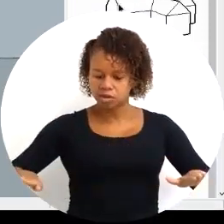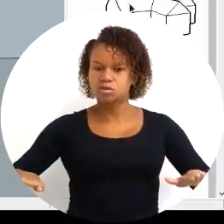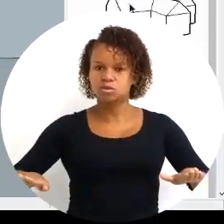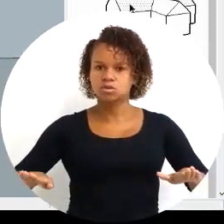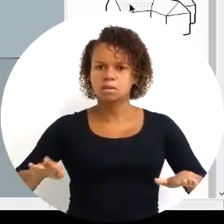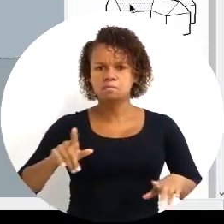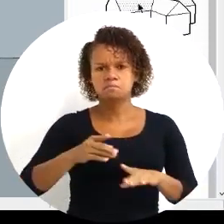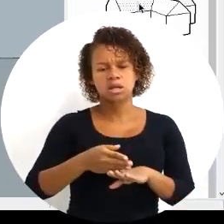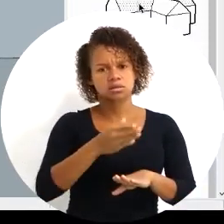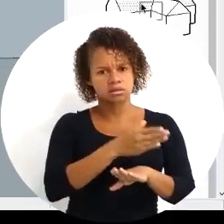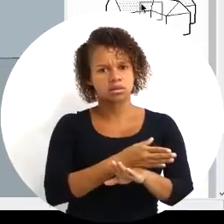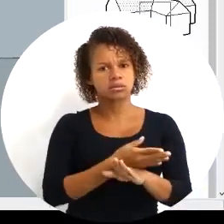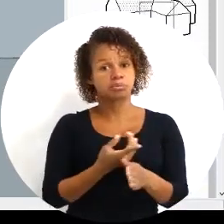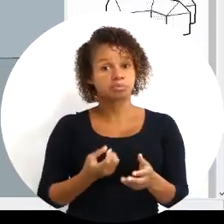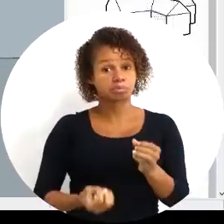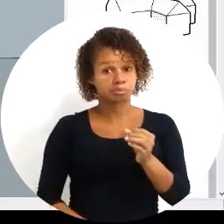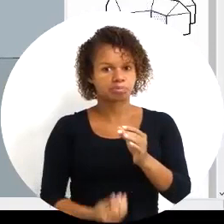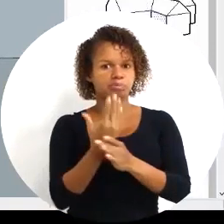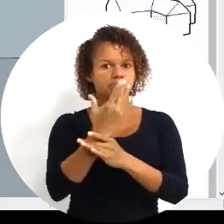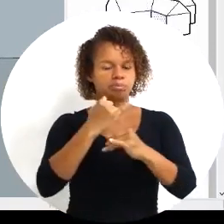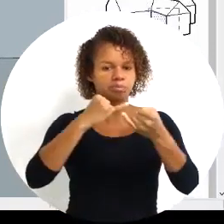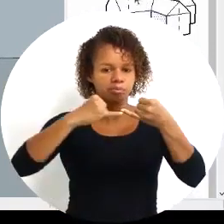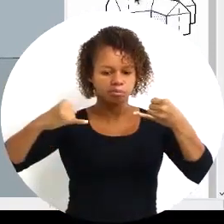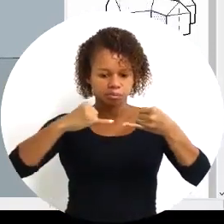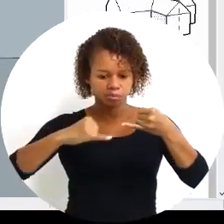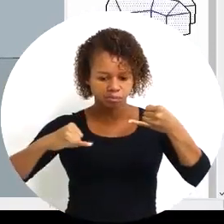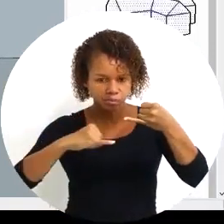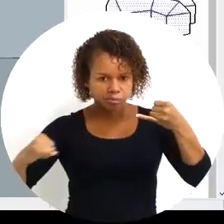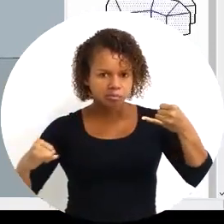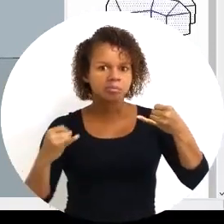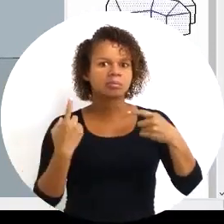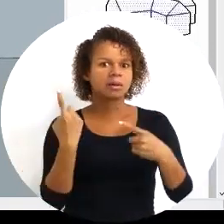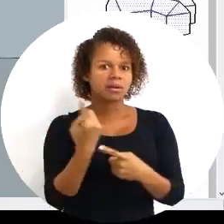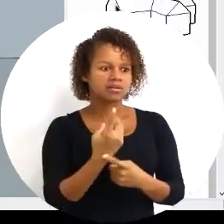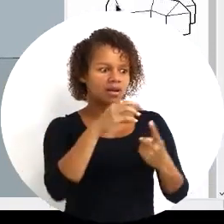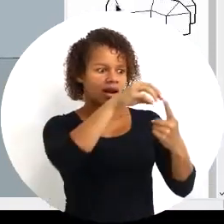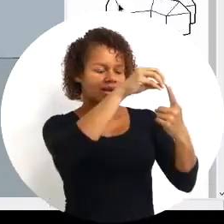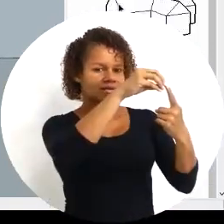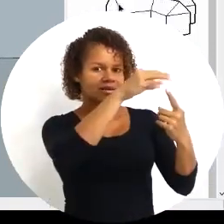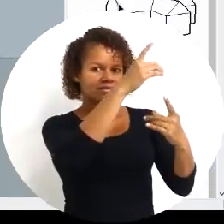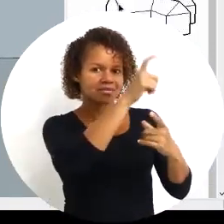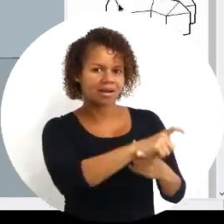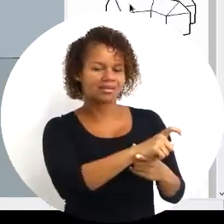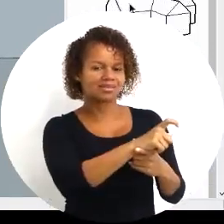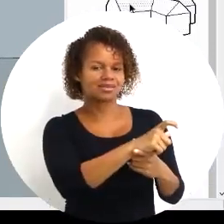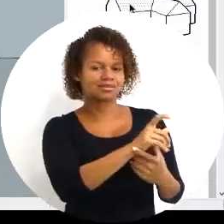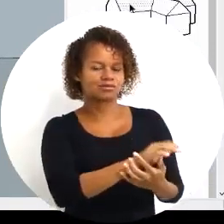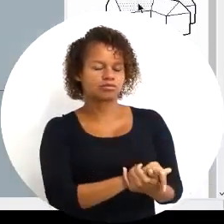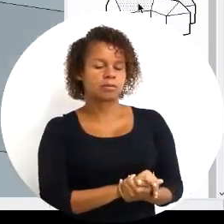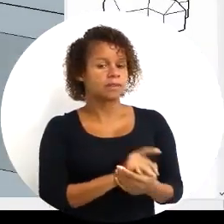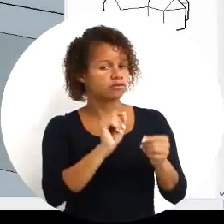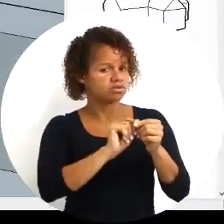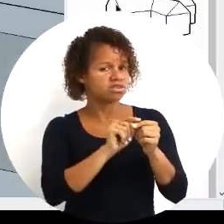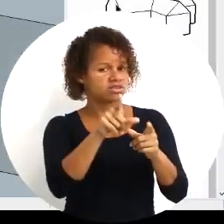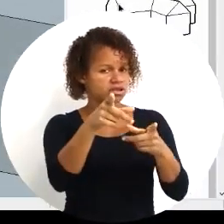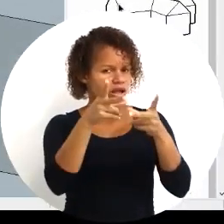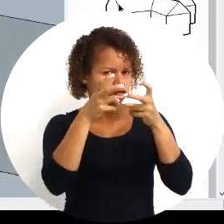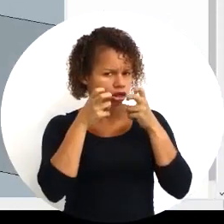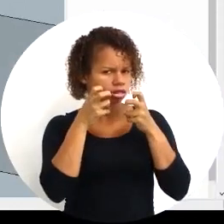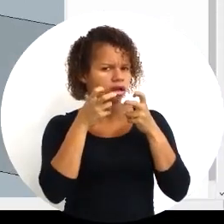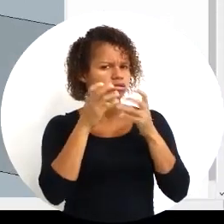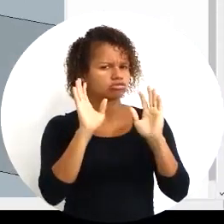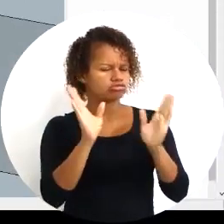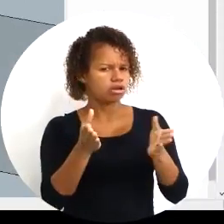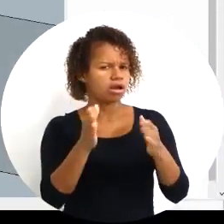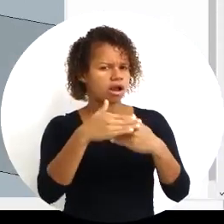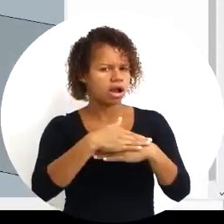piso externo, mas antes disso vamos criar uma linha para isolar essa parte externa. Quando você fizer isso, você